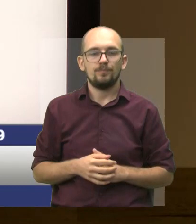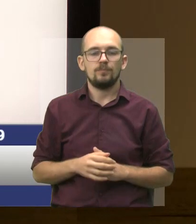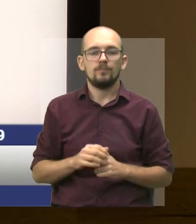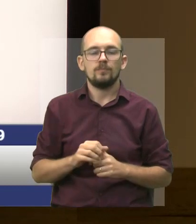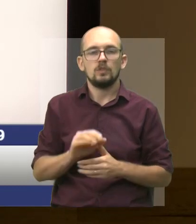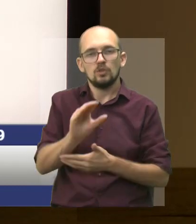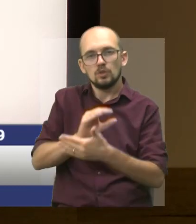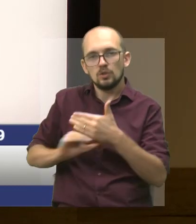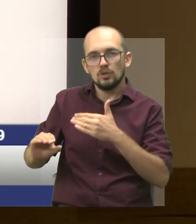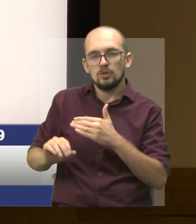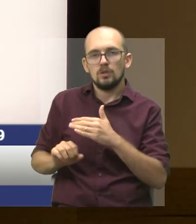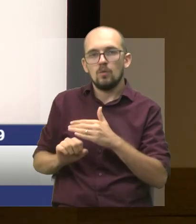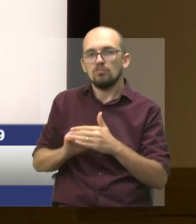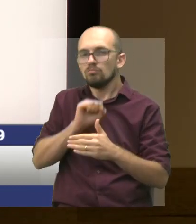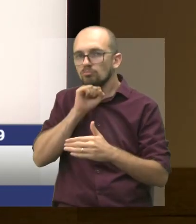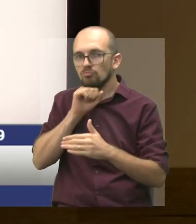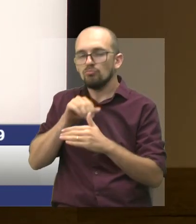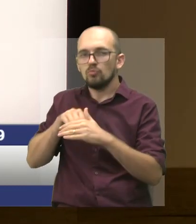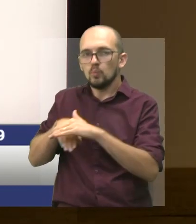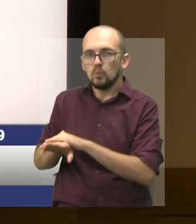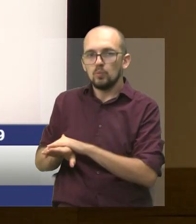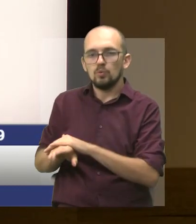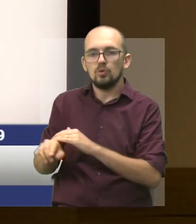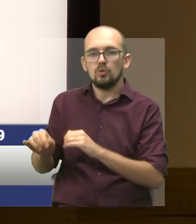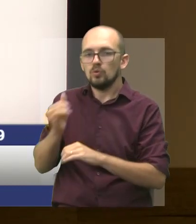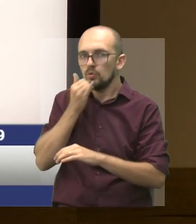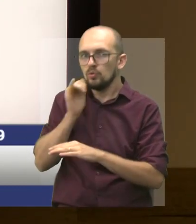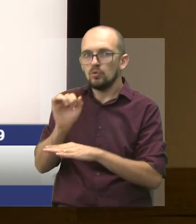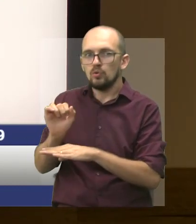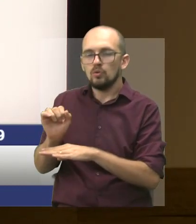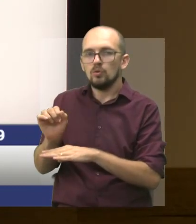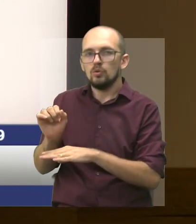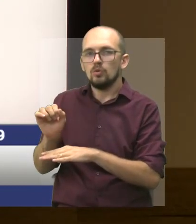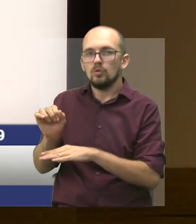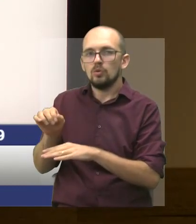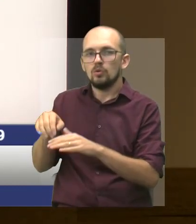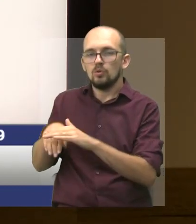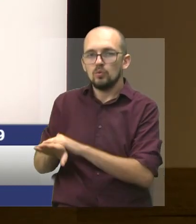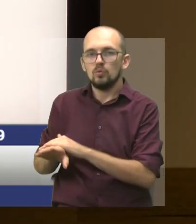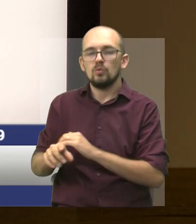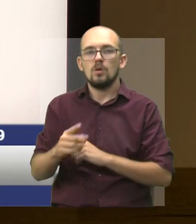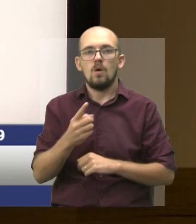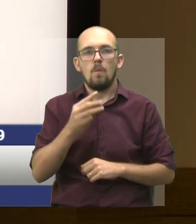R$ 1.000.000, perfazendo aí, né, um total de